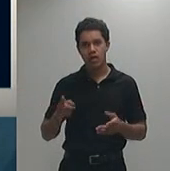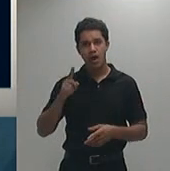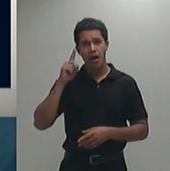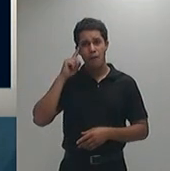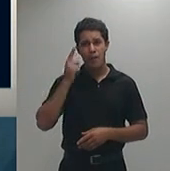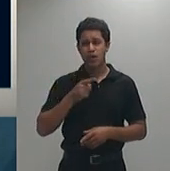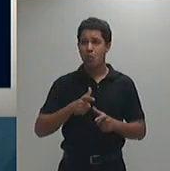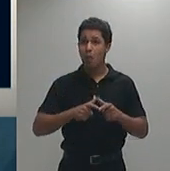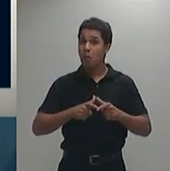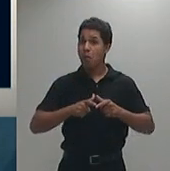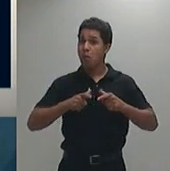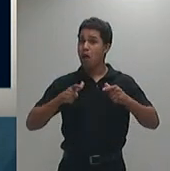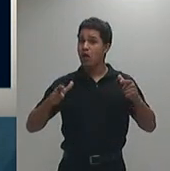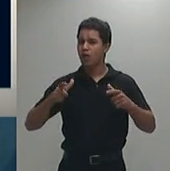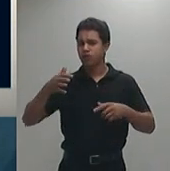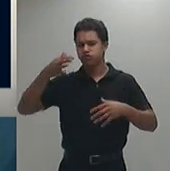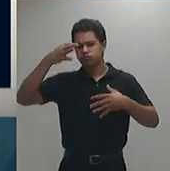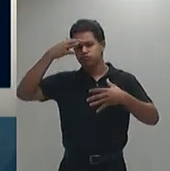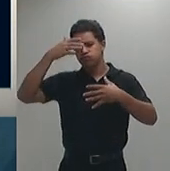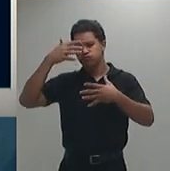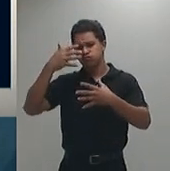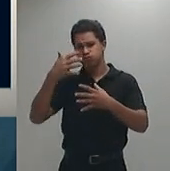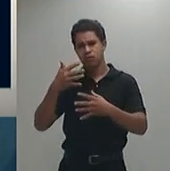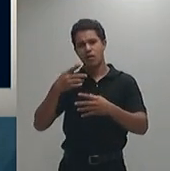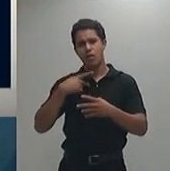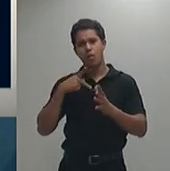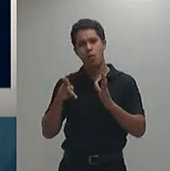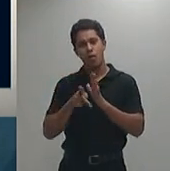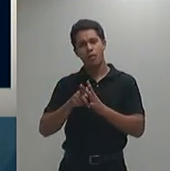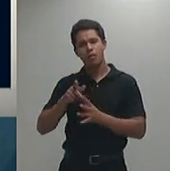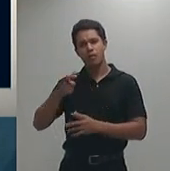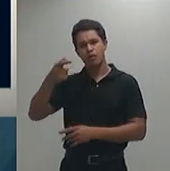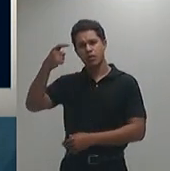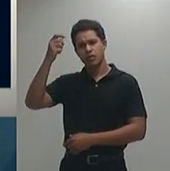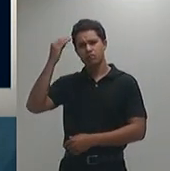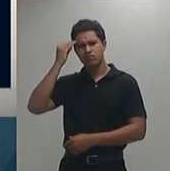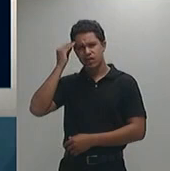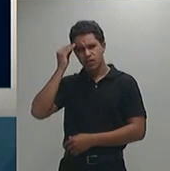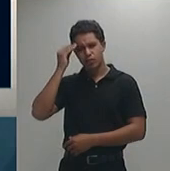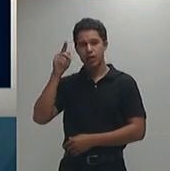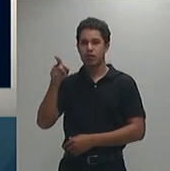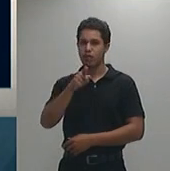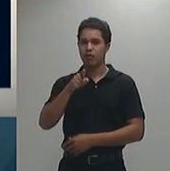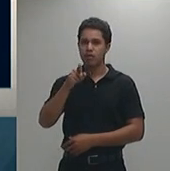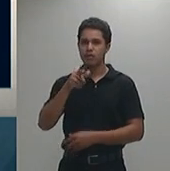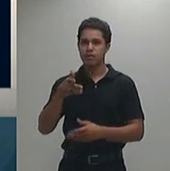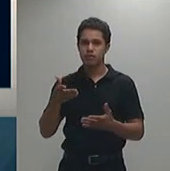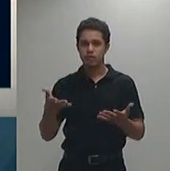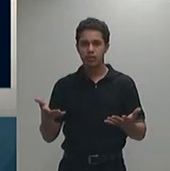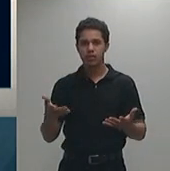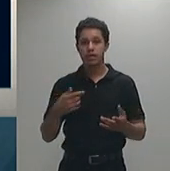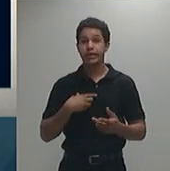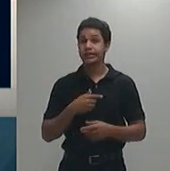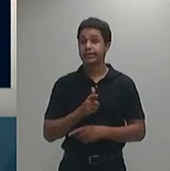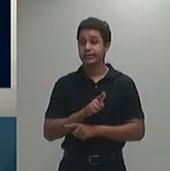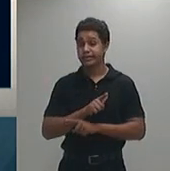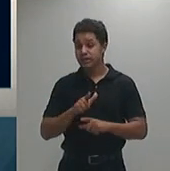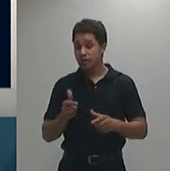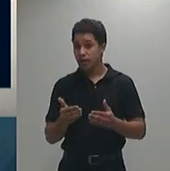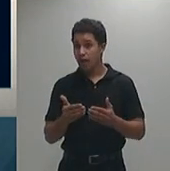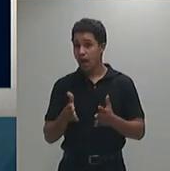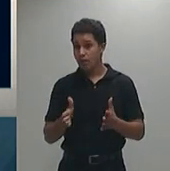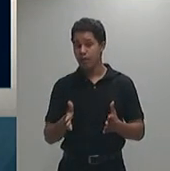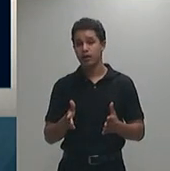e consolidação do entendimento por essa igreja apost e sem abrir mão dos casos